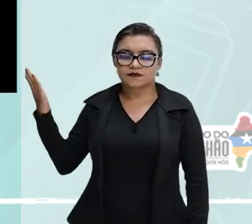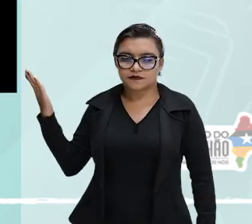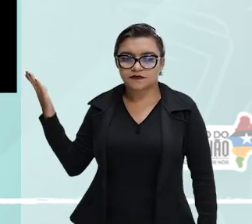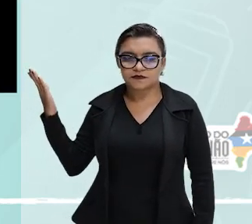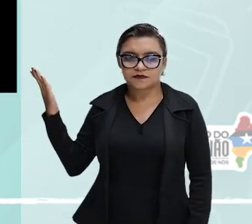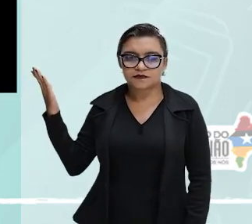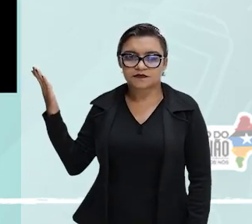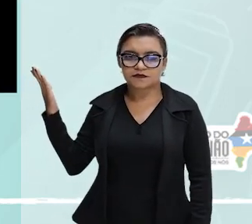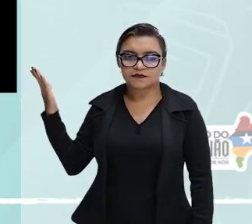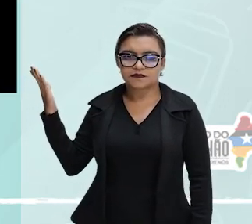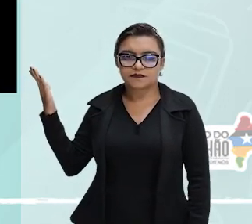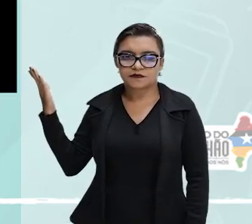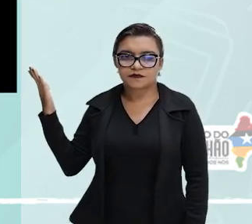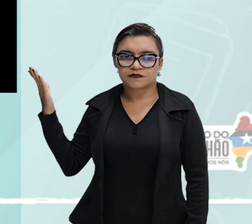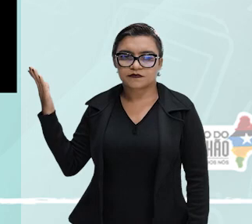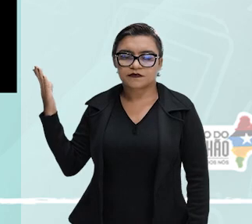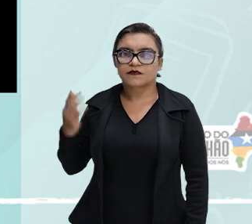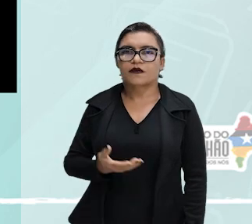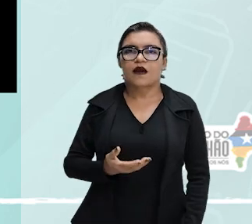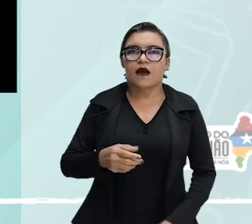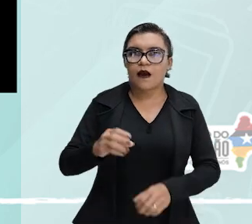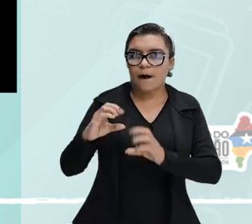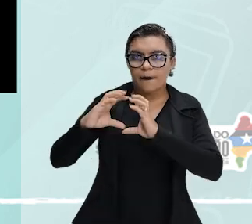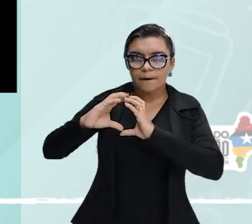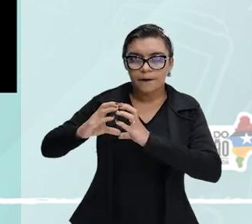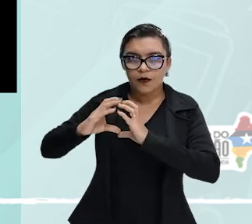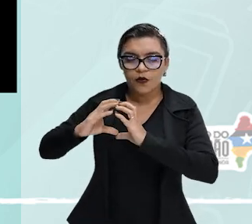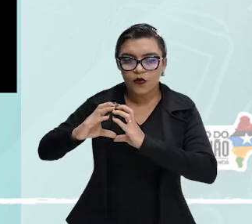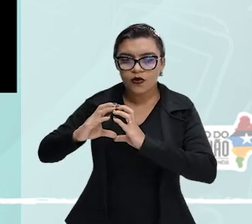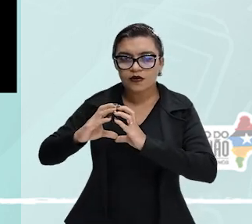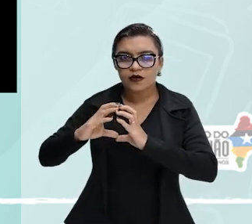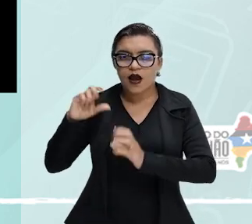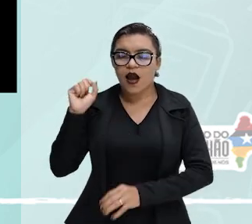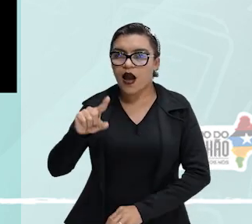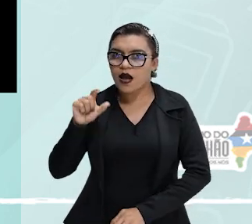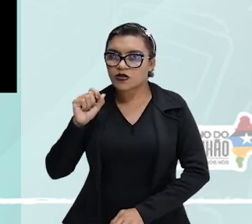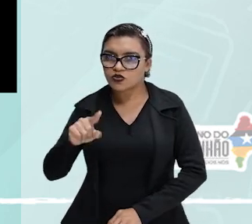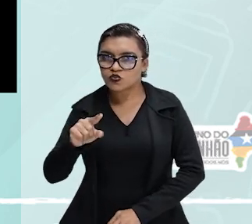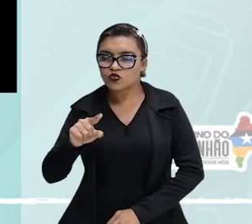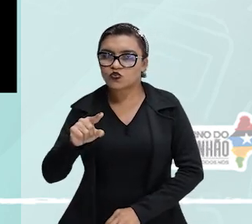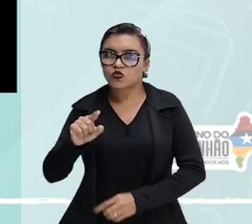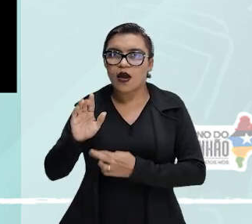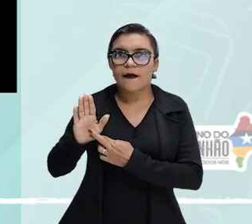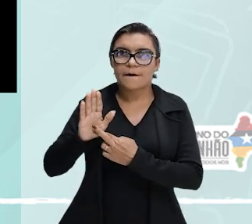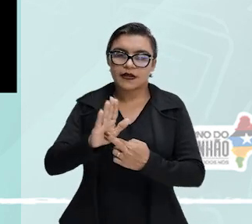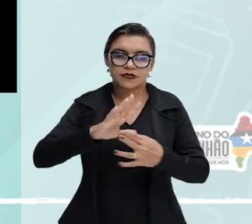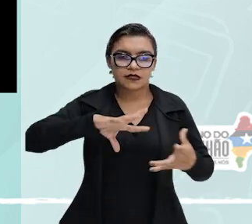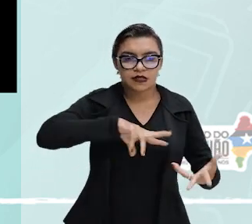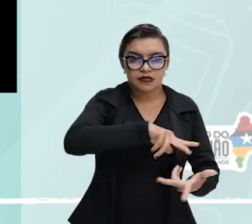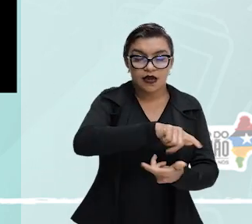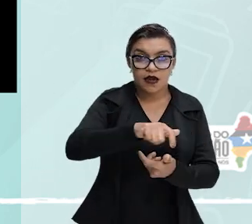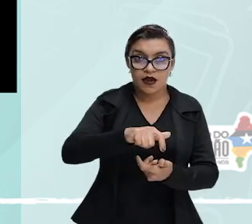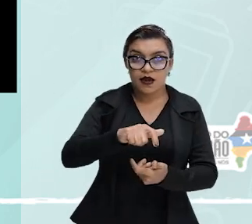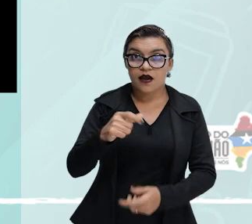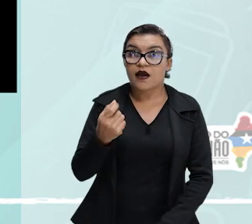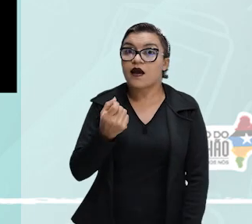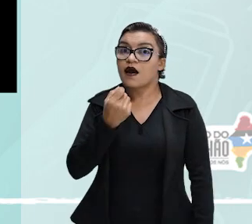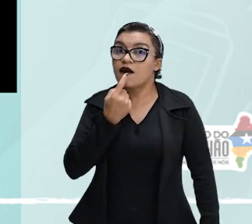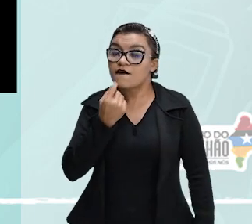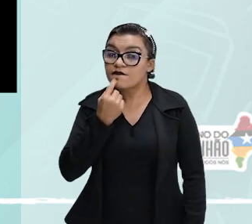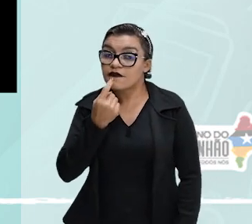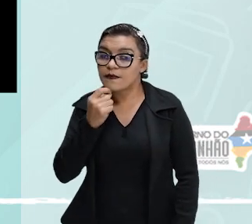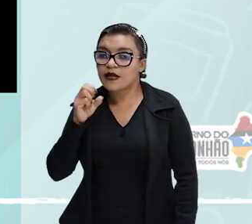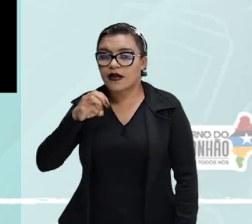entender. Então, a bolinha azul é a Terra e a bolinha vermelha é Marte, ok? Então a gente vai observar o seguinte: a Terra gira